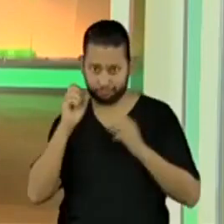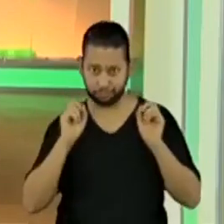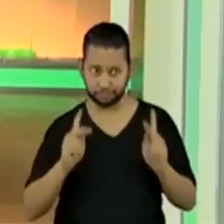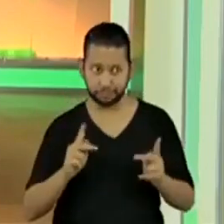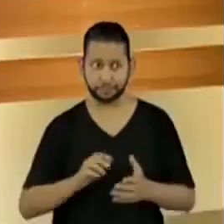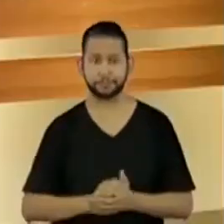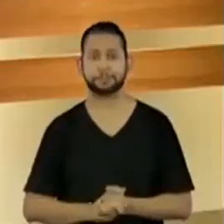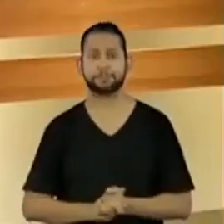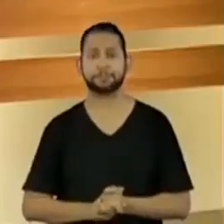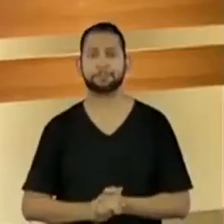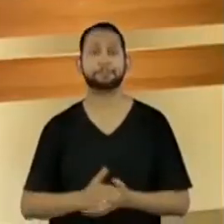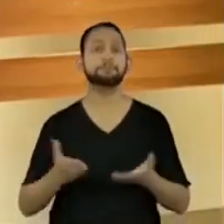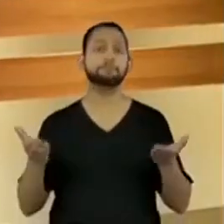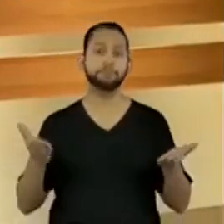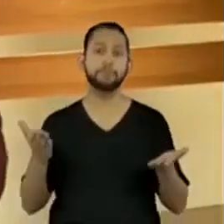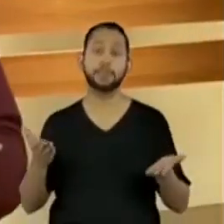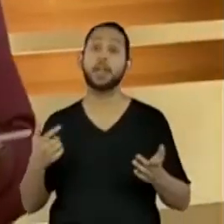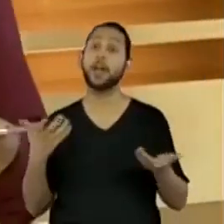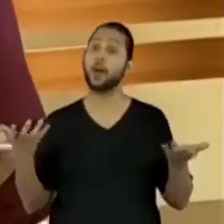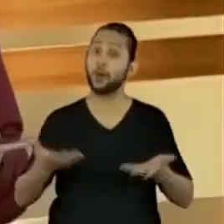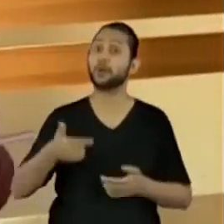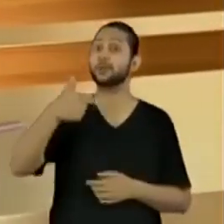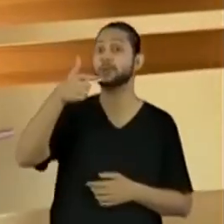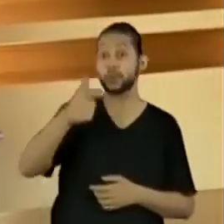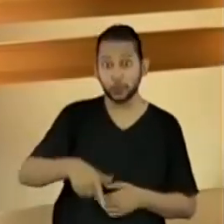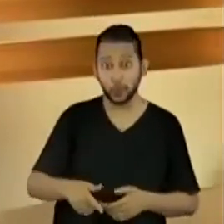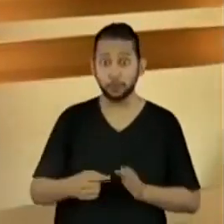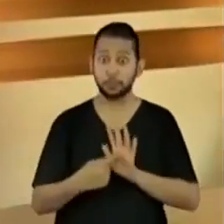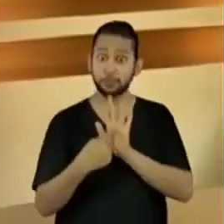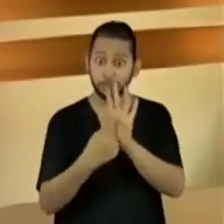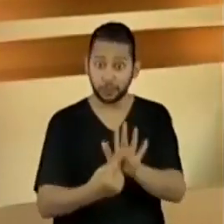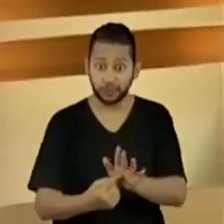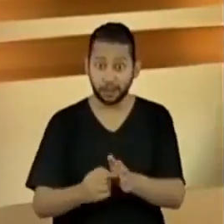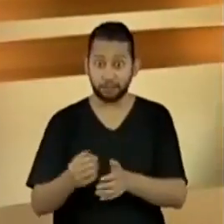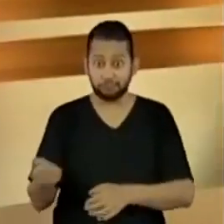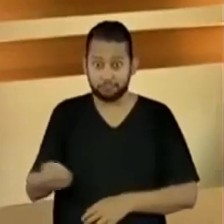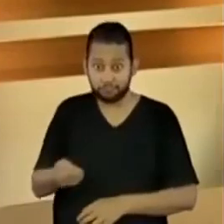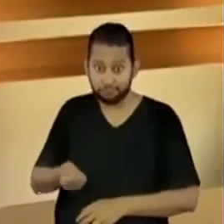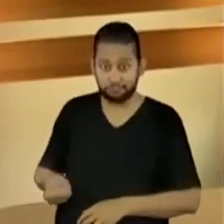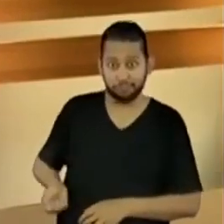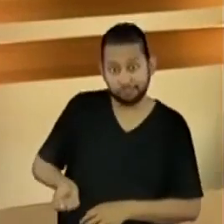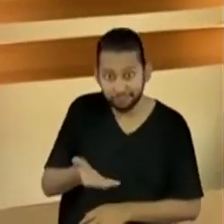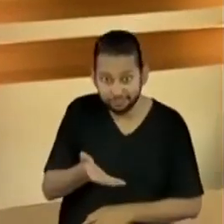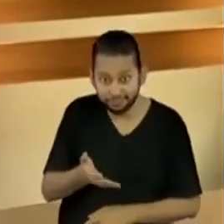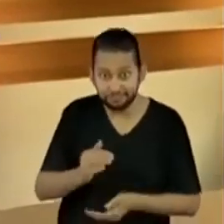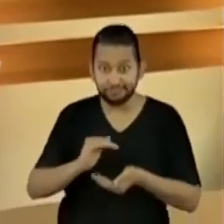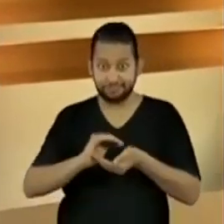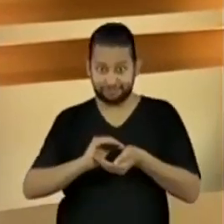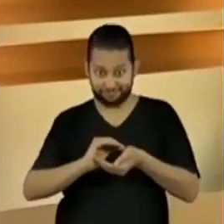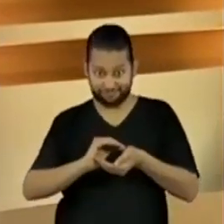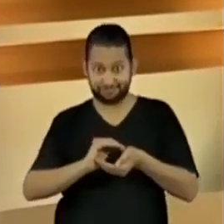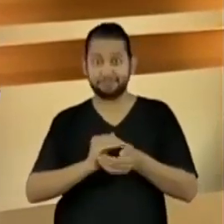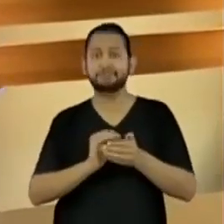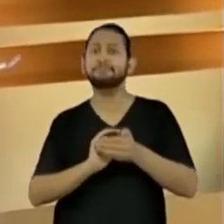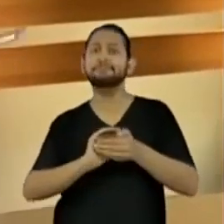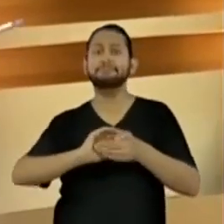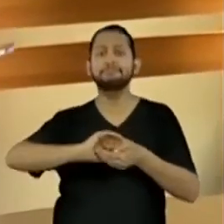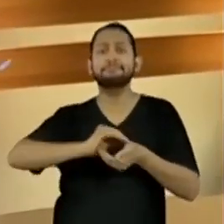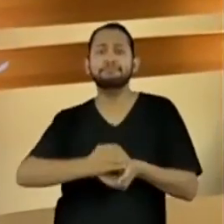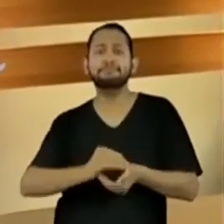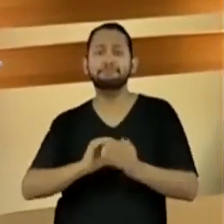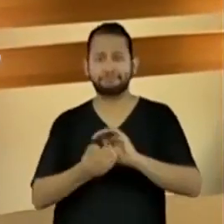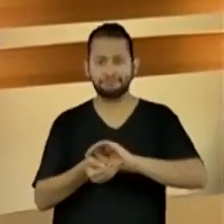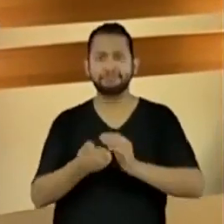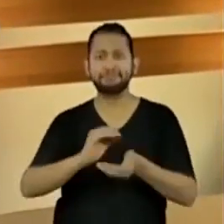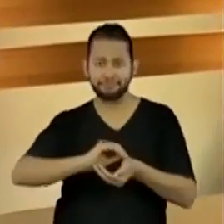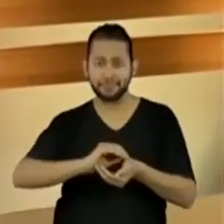falei, eu trouxe novamente o dado para vocês, para a gente pensar um pouquinho nele, mas